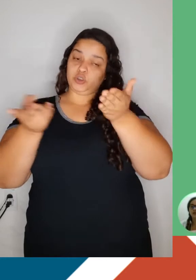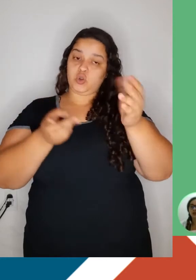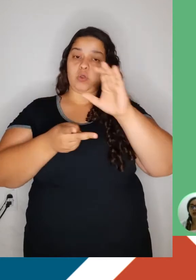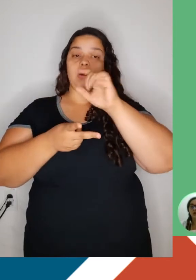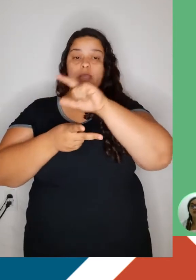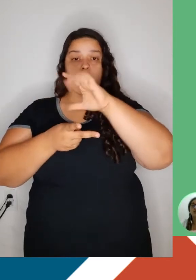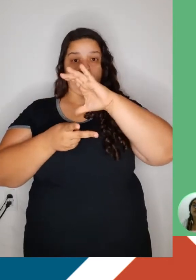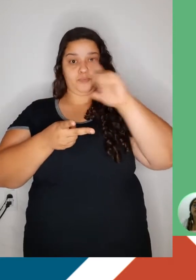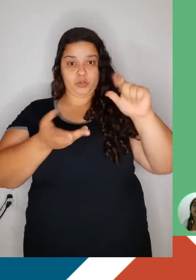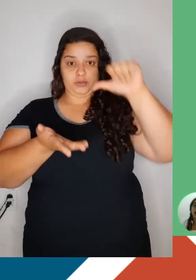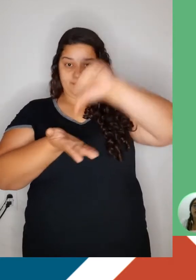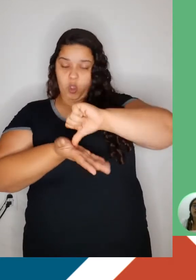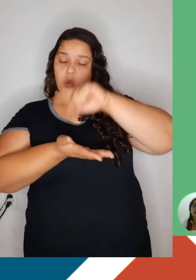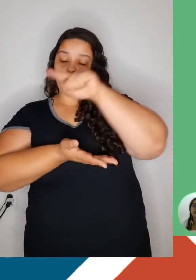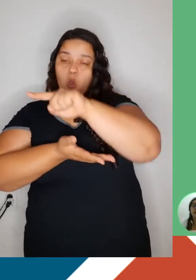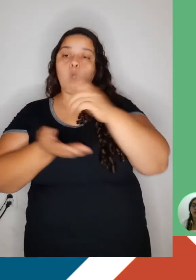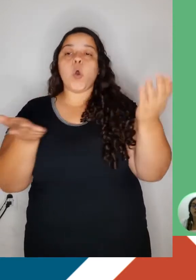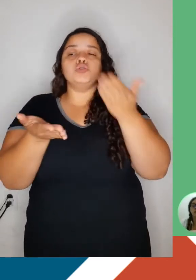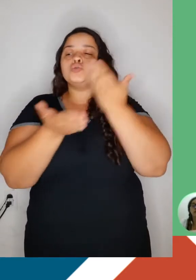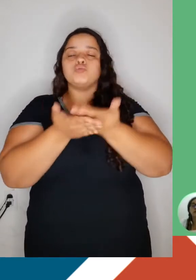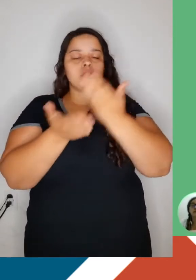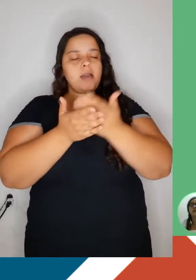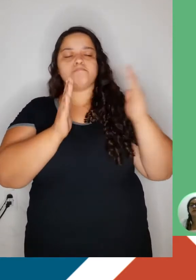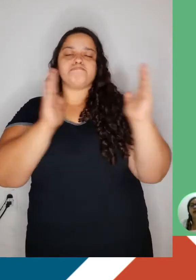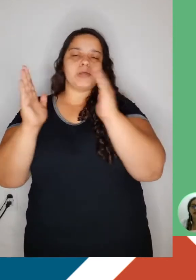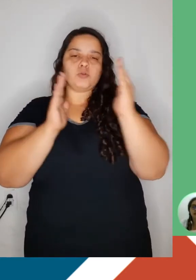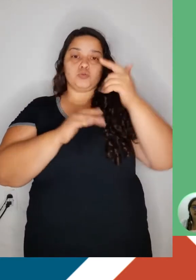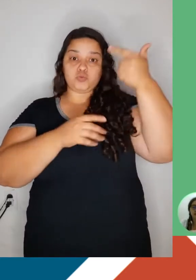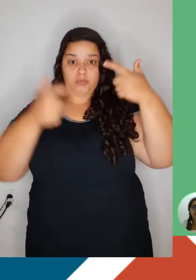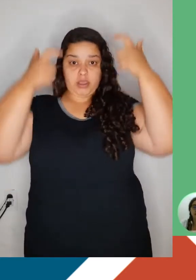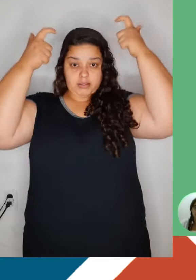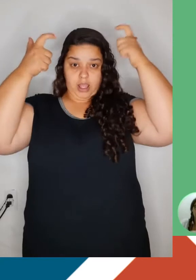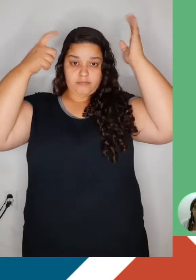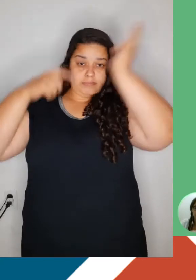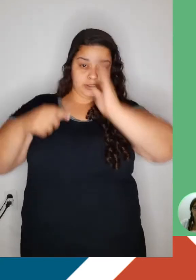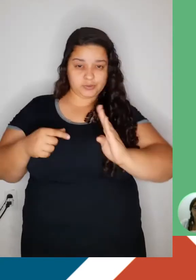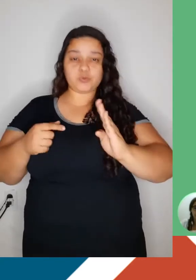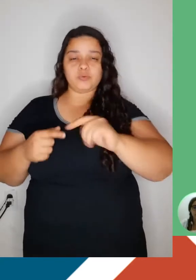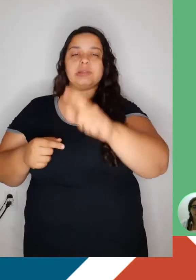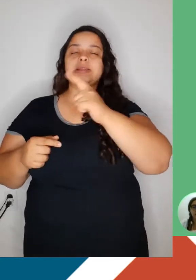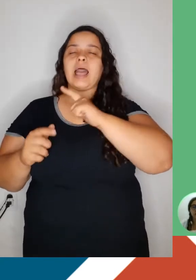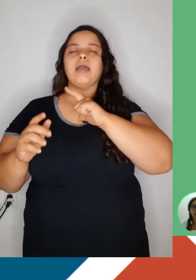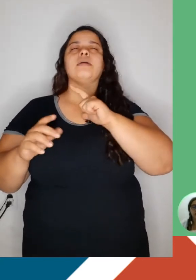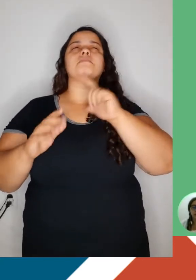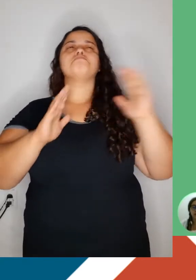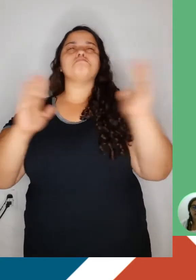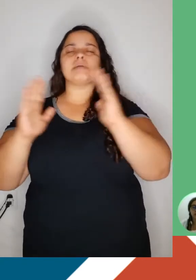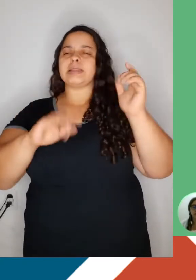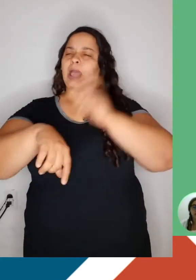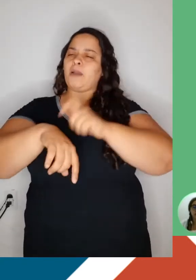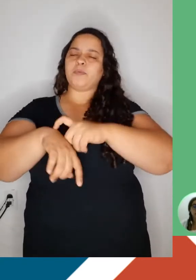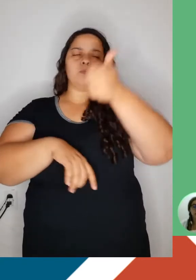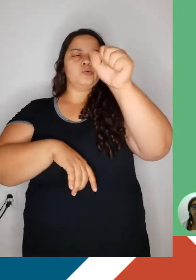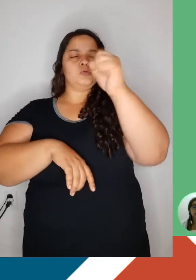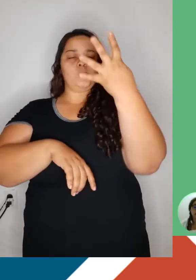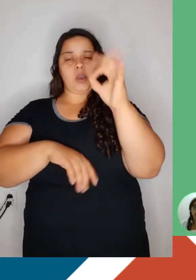Campo Grande, vamos estudar com vocês o período do Segundo Reinado do Brasil Império. Esse período está compreendido entre os